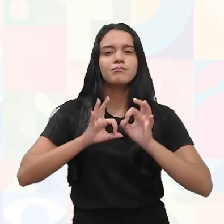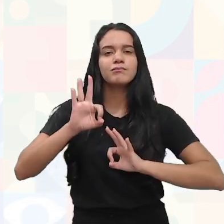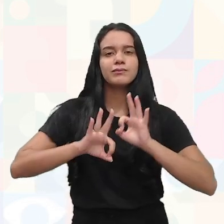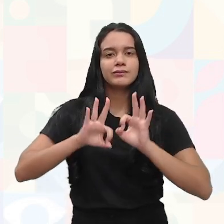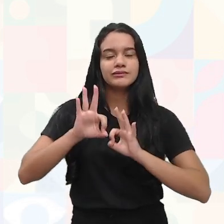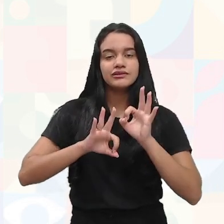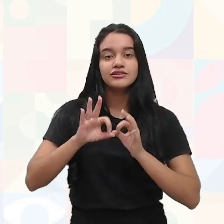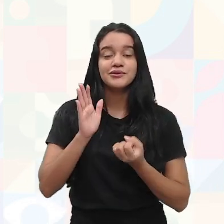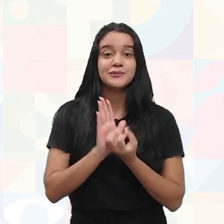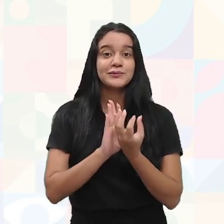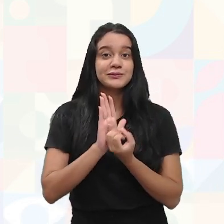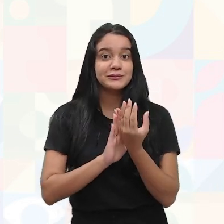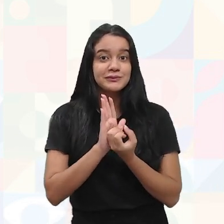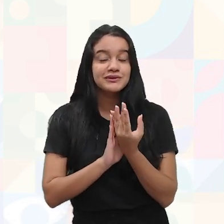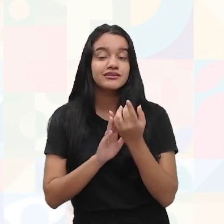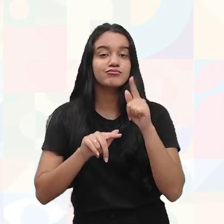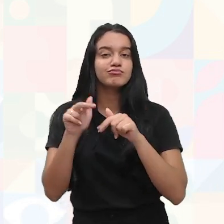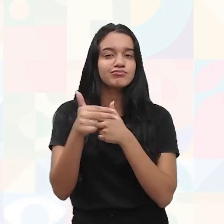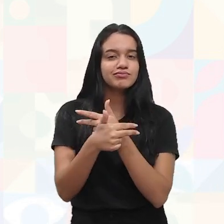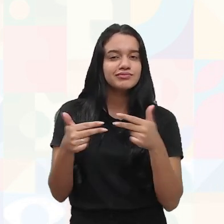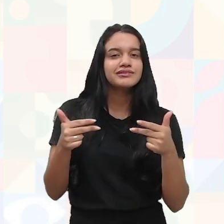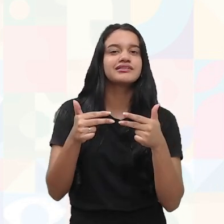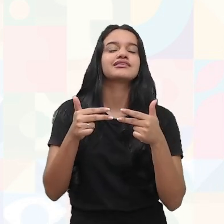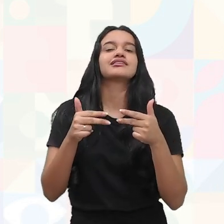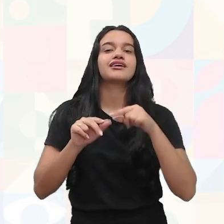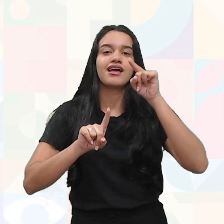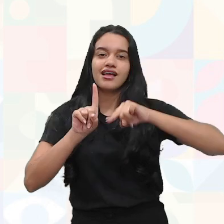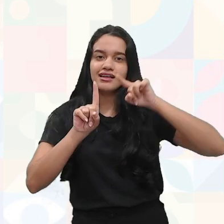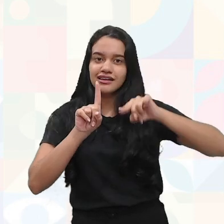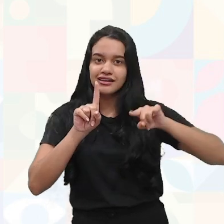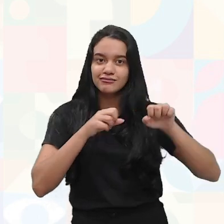produzir materiais gráficos para as mídias digitais.